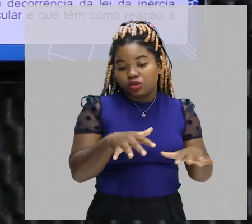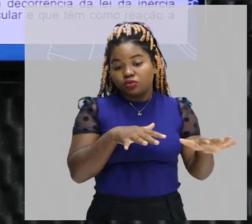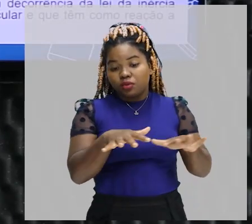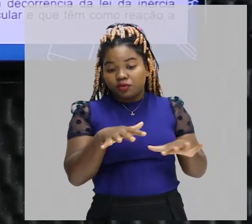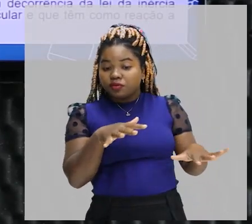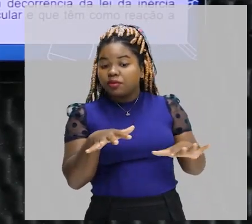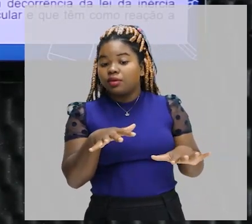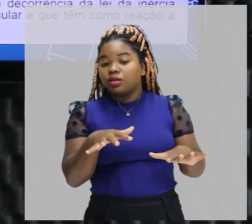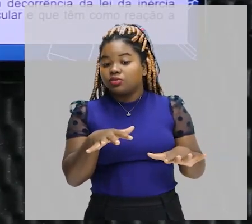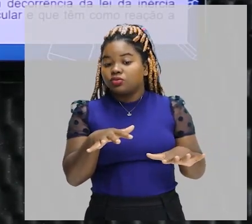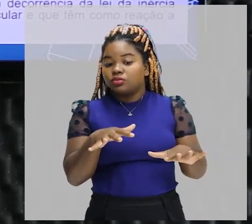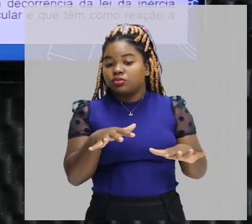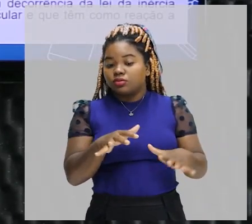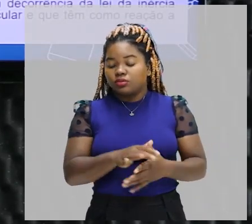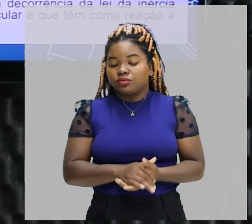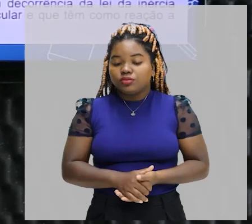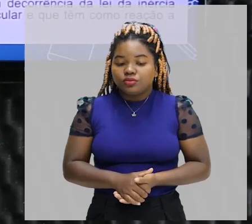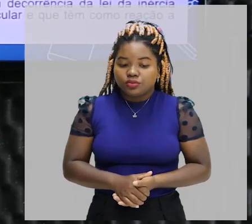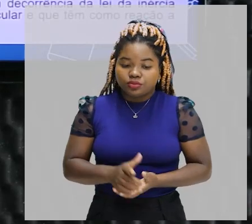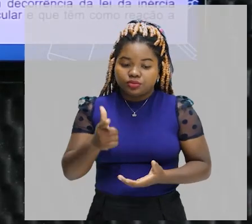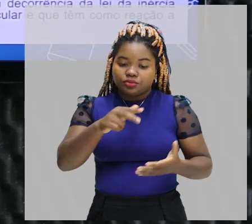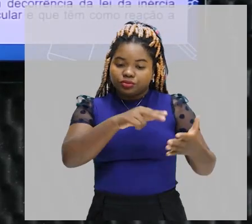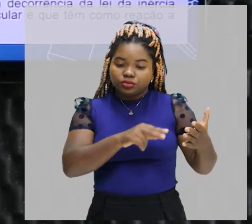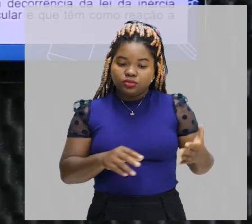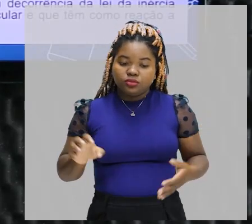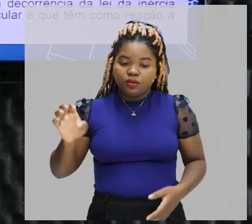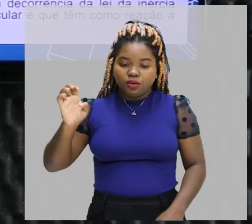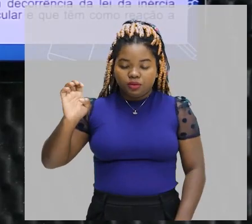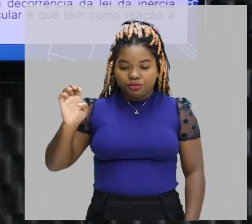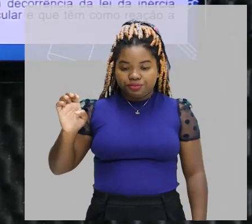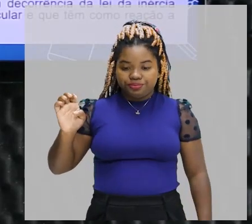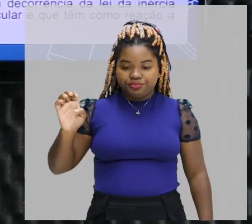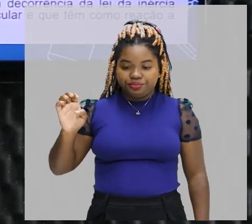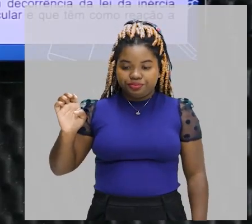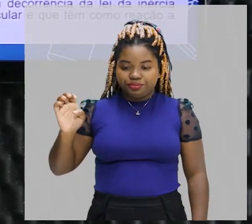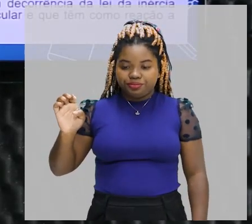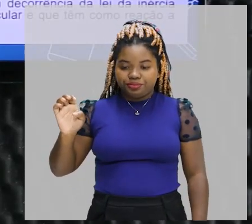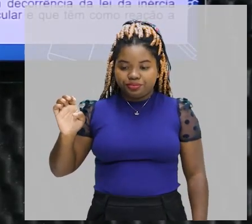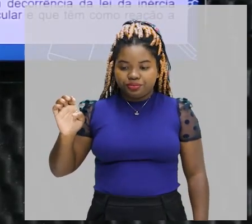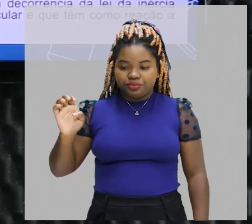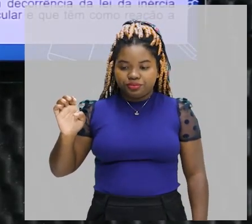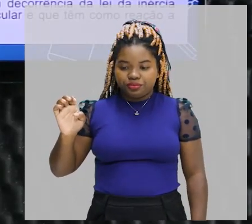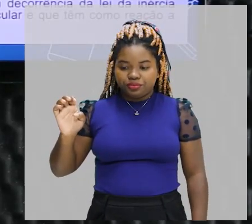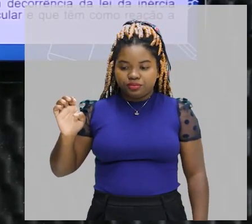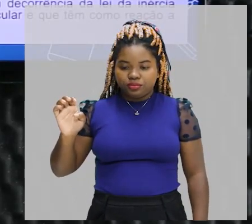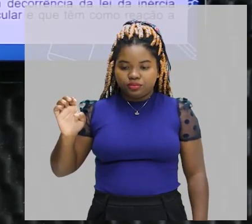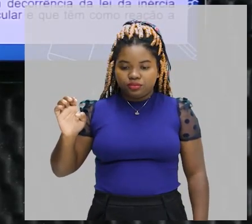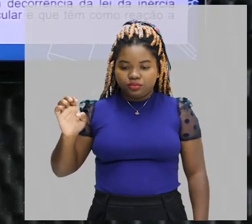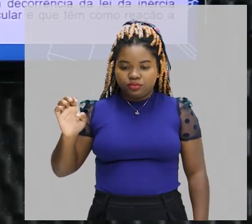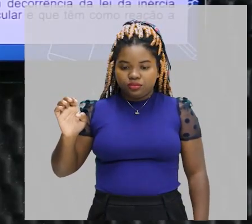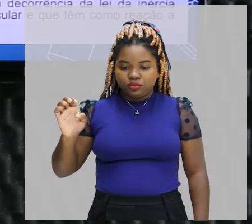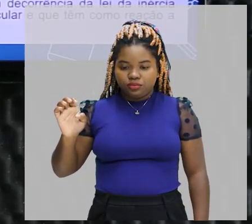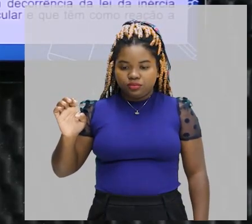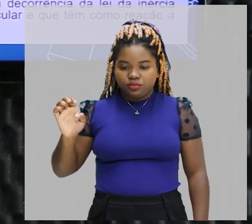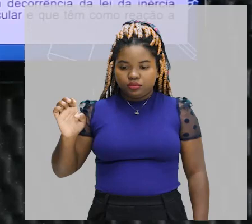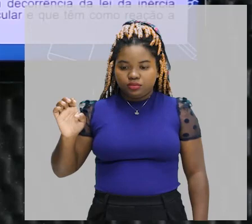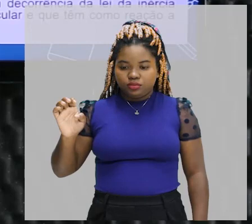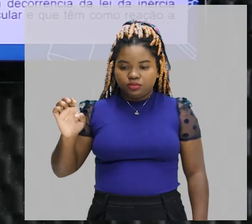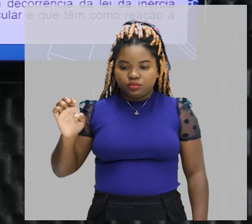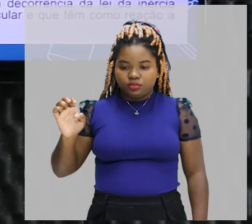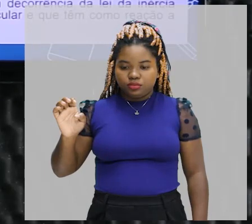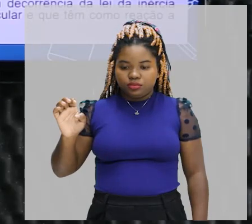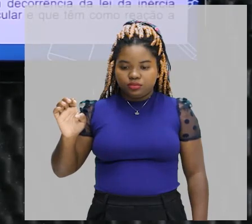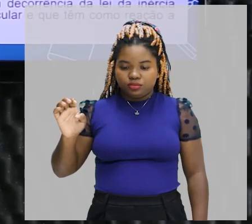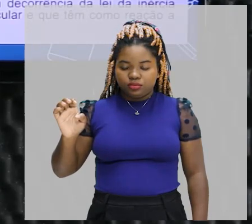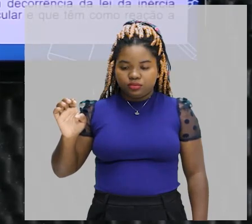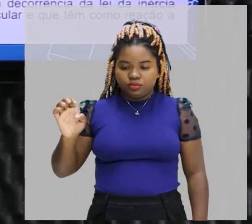circular, tá certo? Então, a força centrífuga é uma força que surge em decorrência